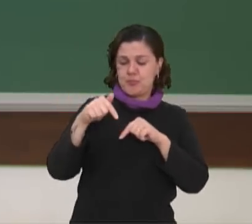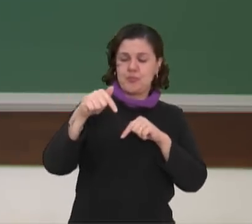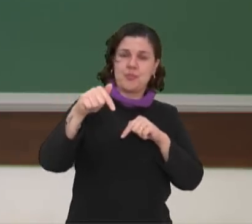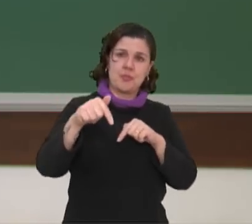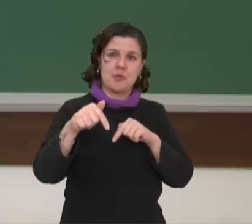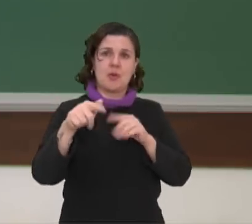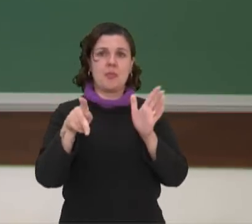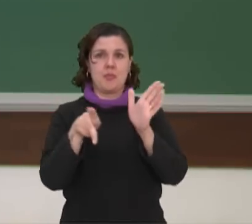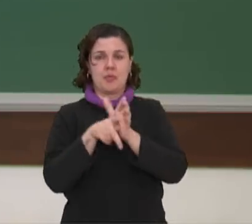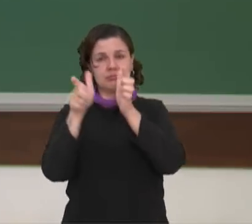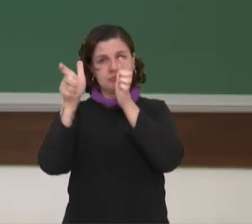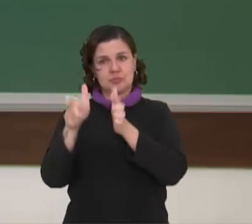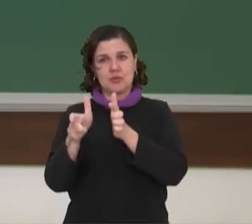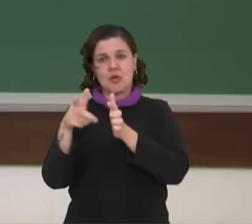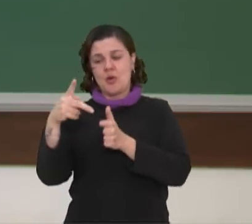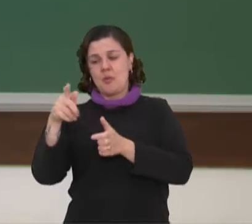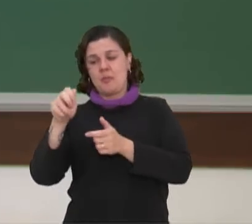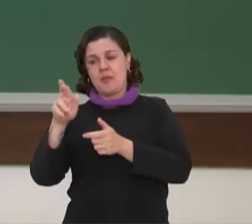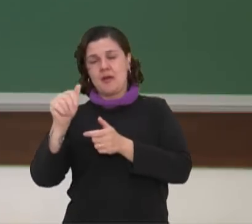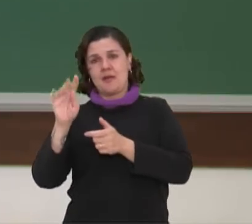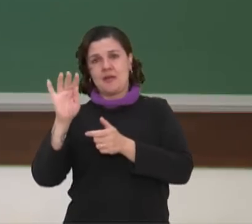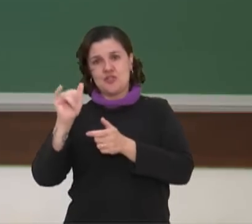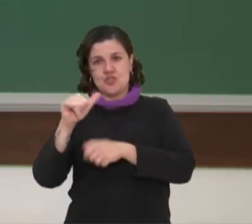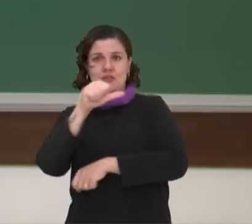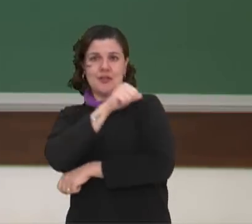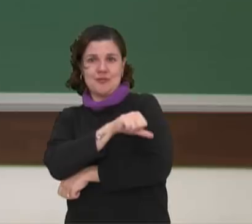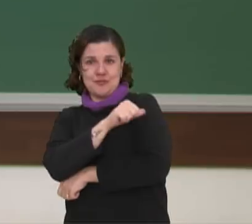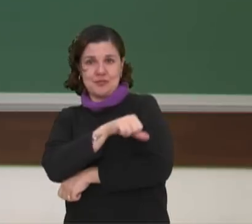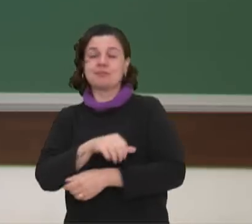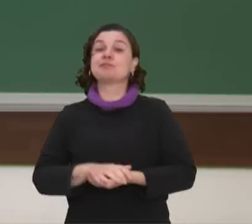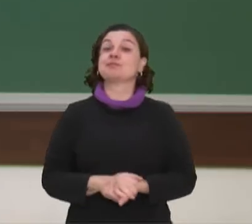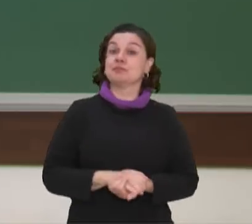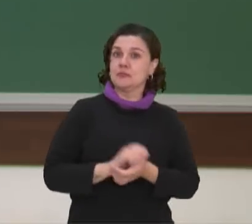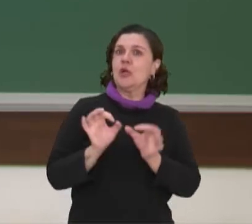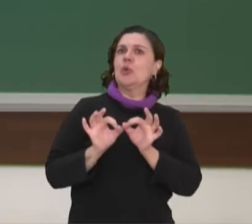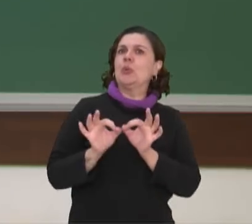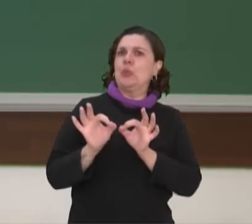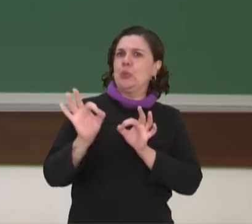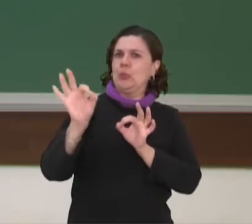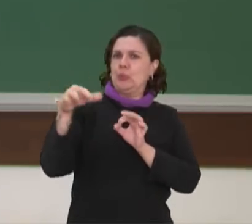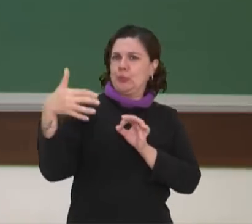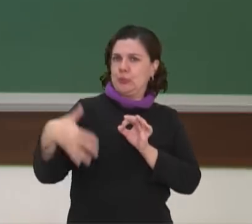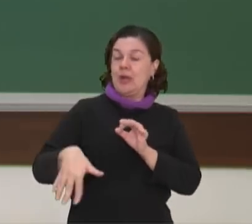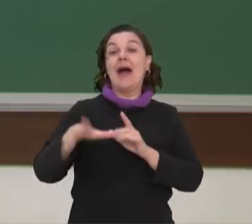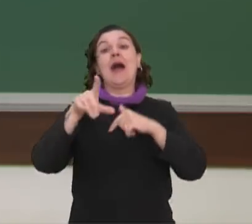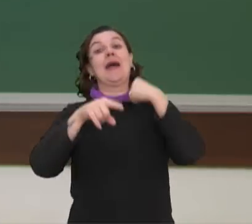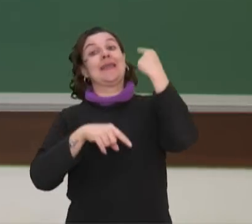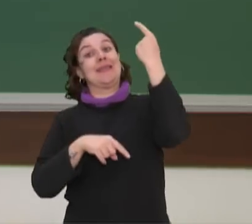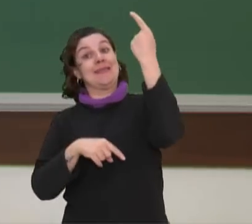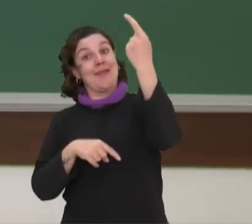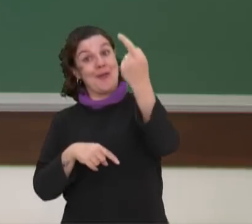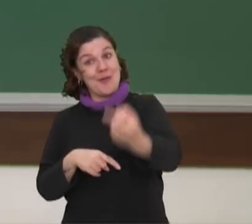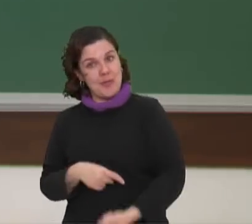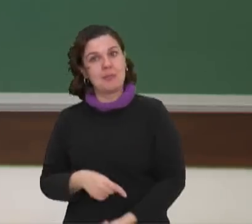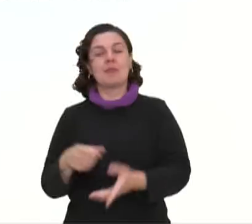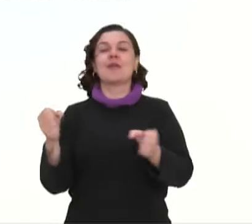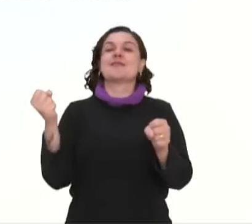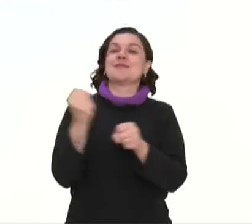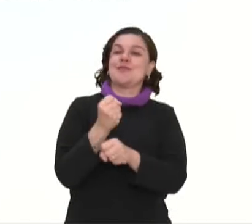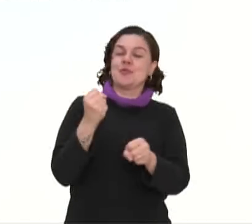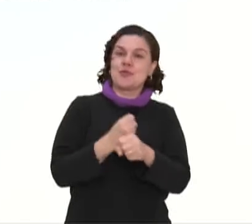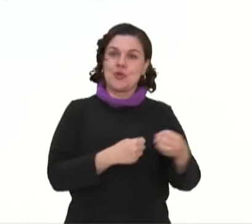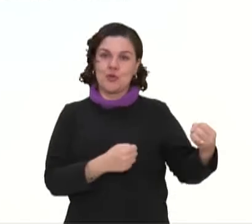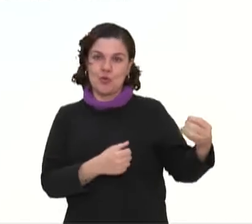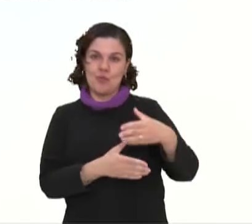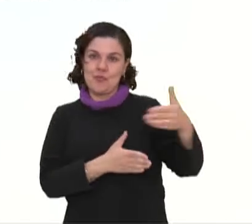chegar até o porto de Paraty e depois ir para o Rio de Janeiro. Longa essa viagem. Logo depois, Caminho Novo,